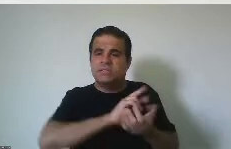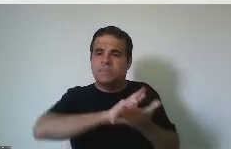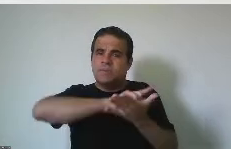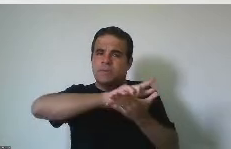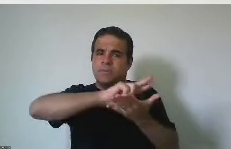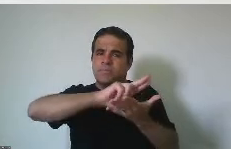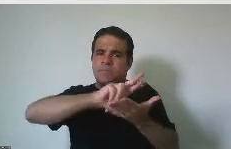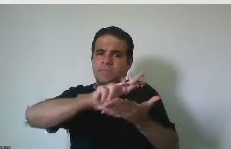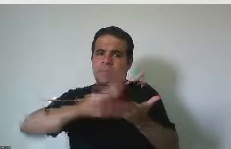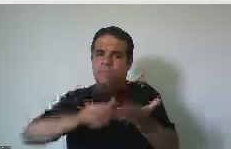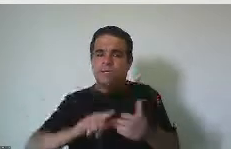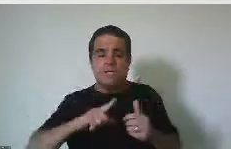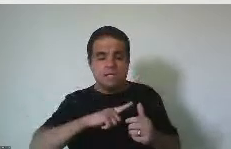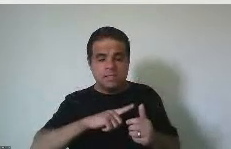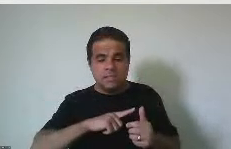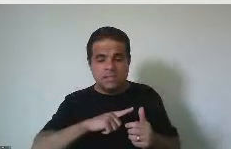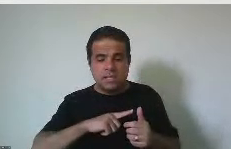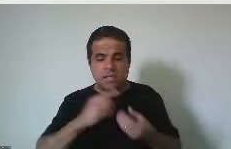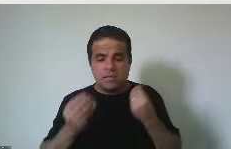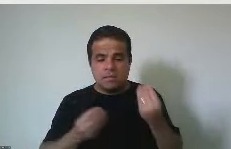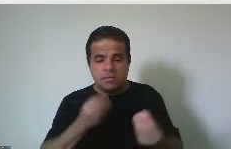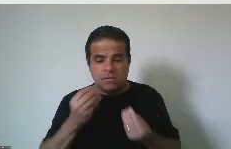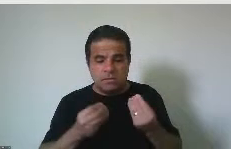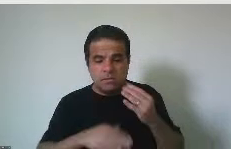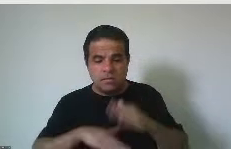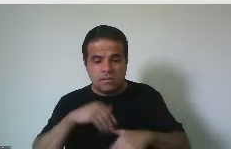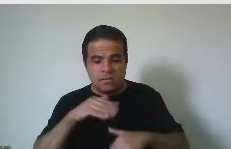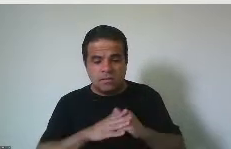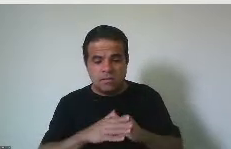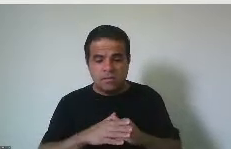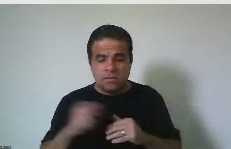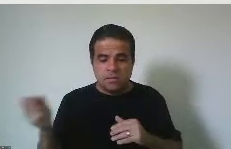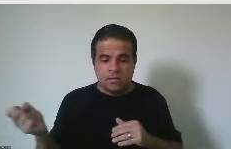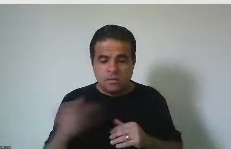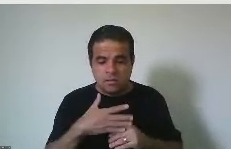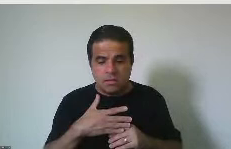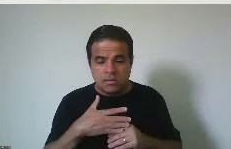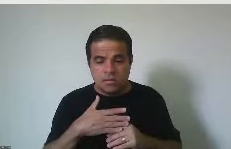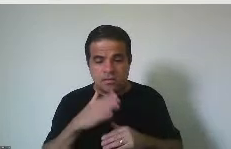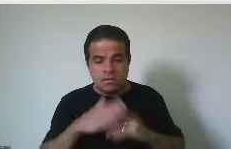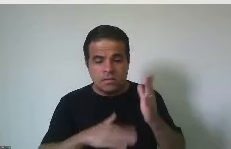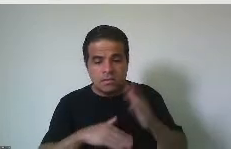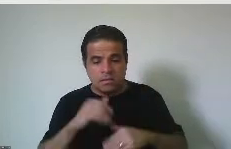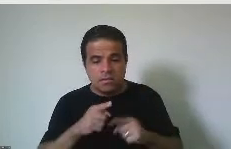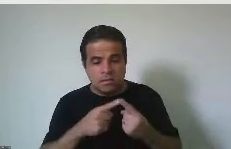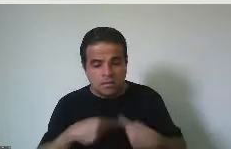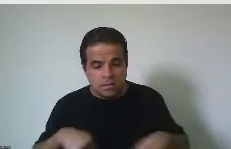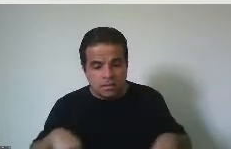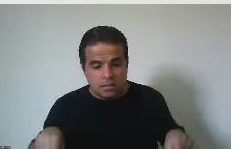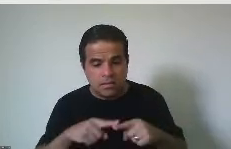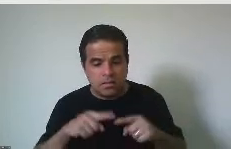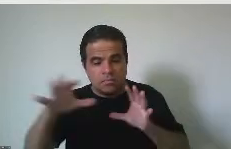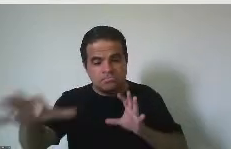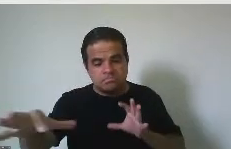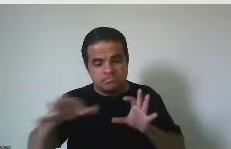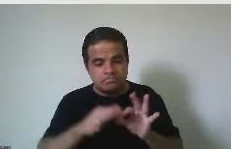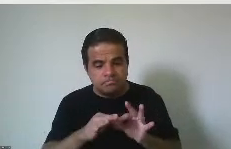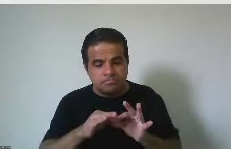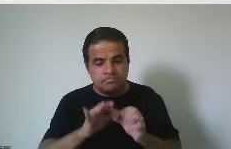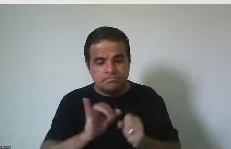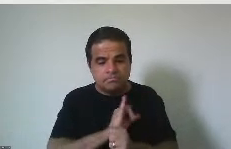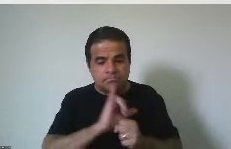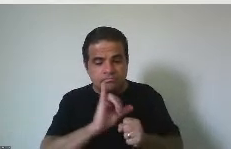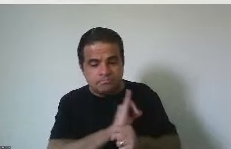então por exemplo o p e d a Inovação aberta que é onde a gente faz conexão com as startups com as